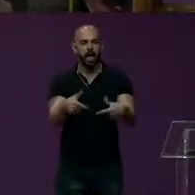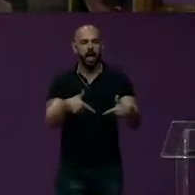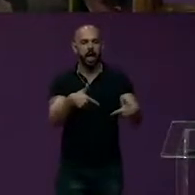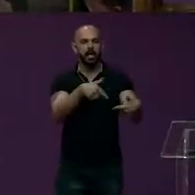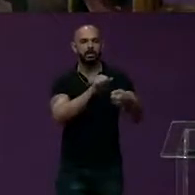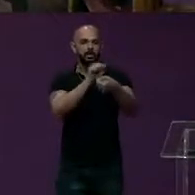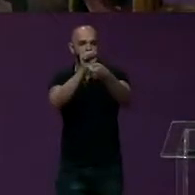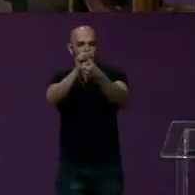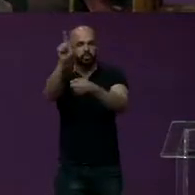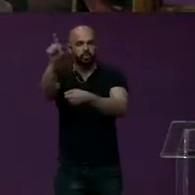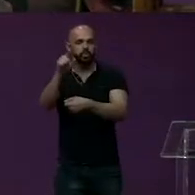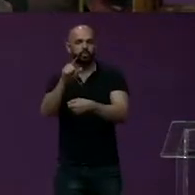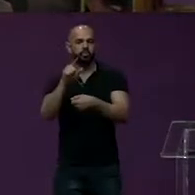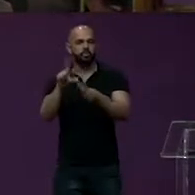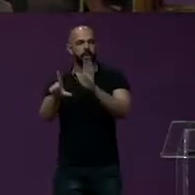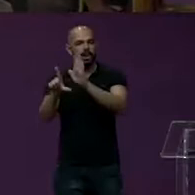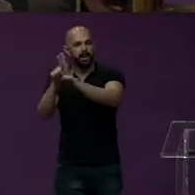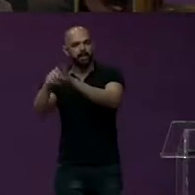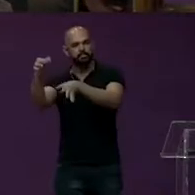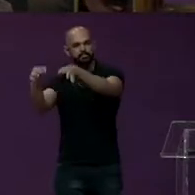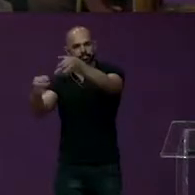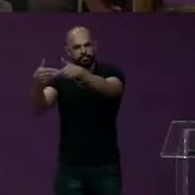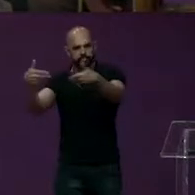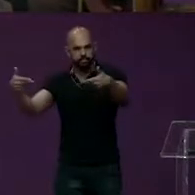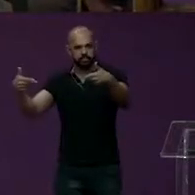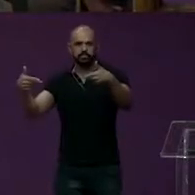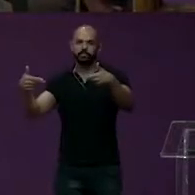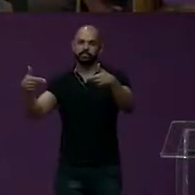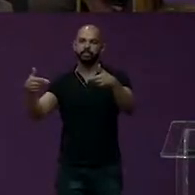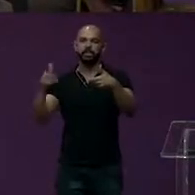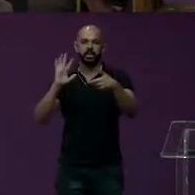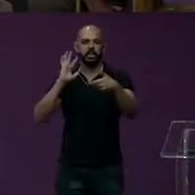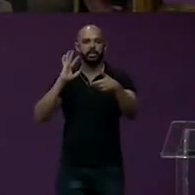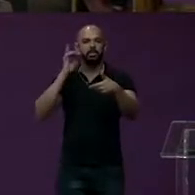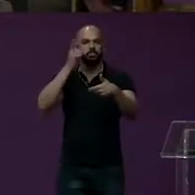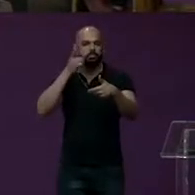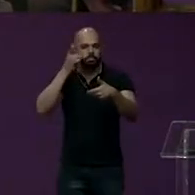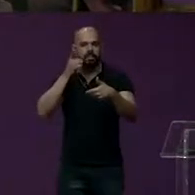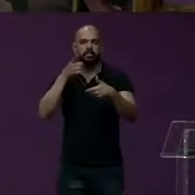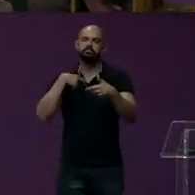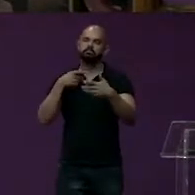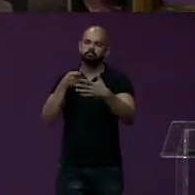junto ao Poder Legislativo. Isso tem sido feito de uma forma